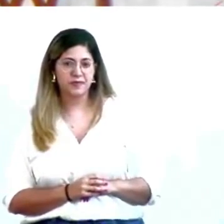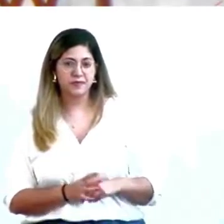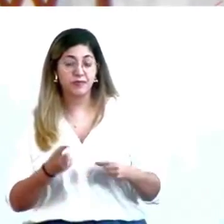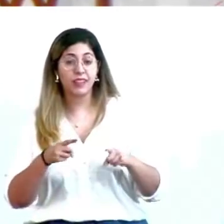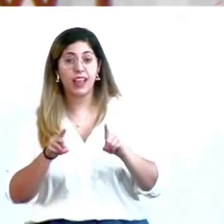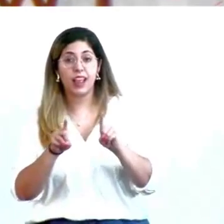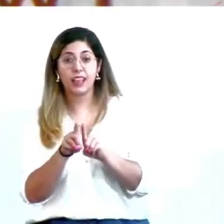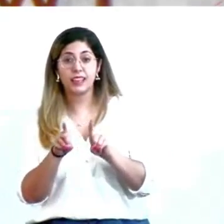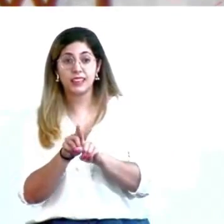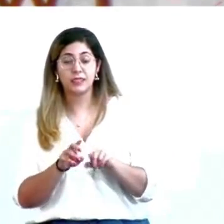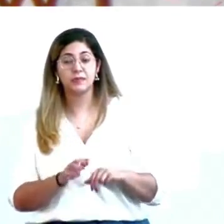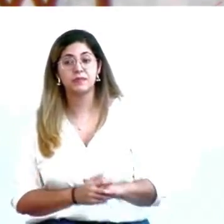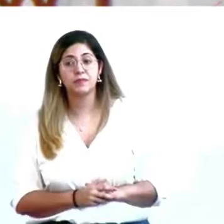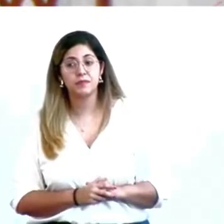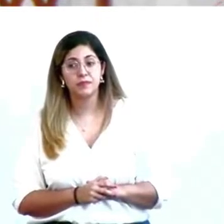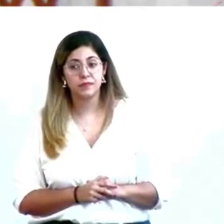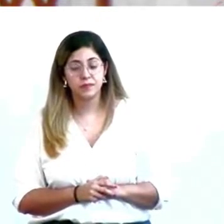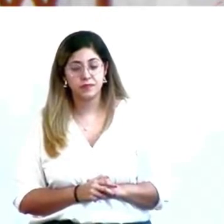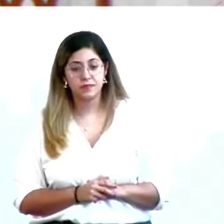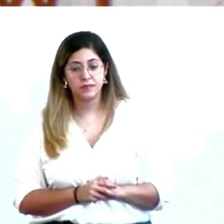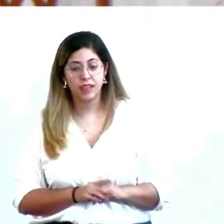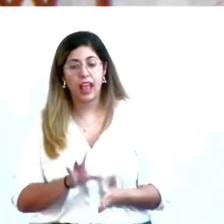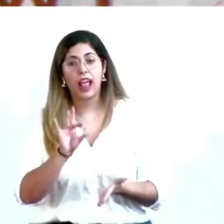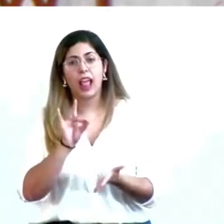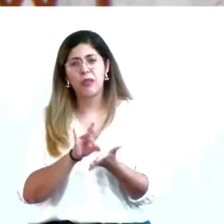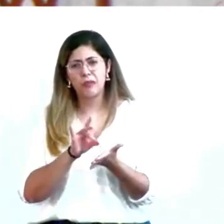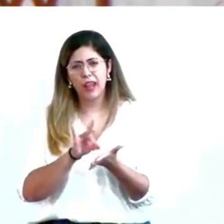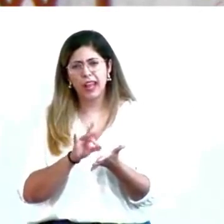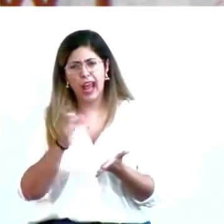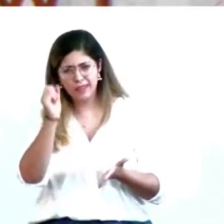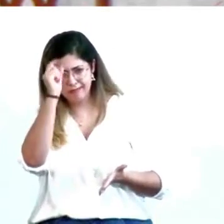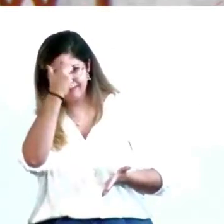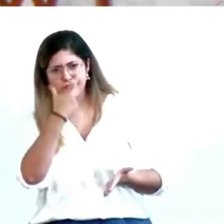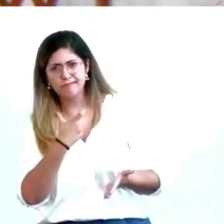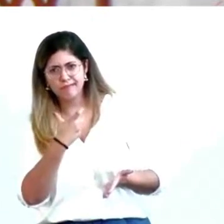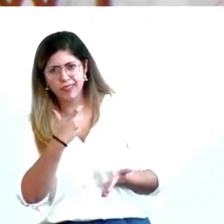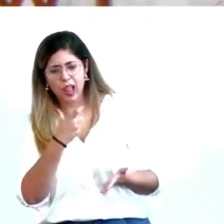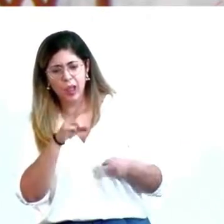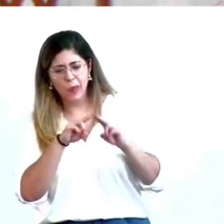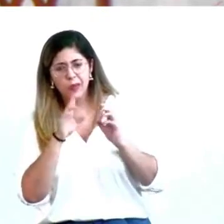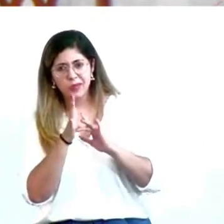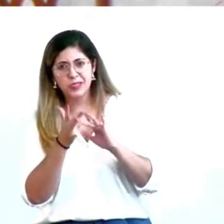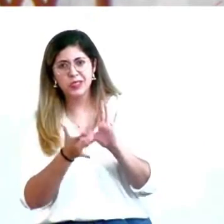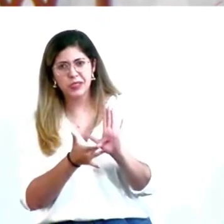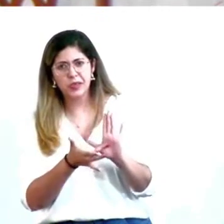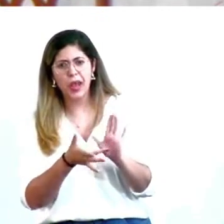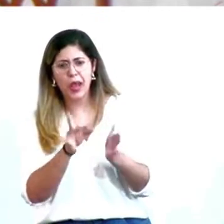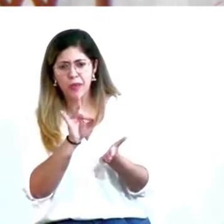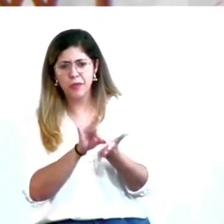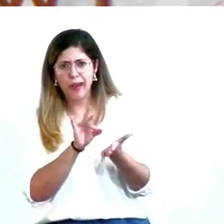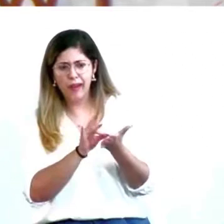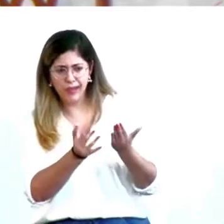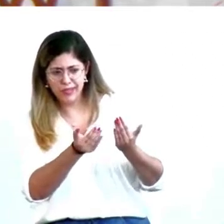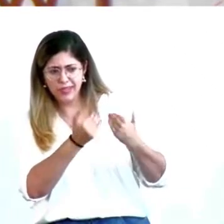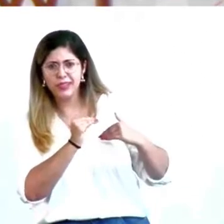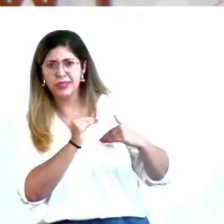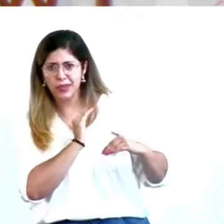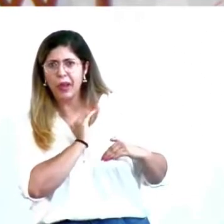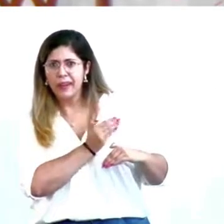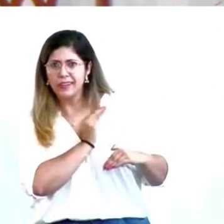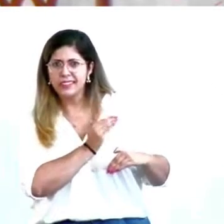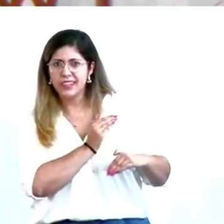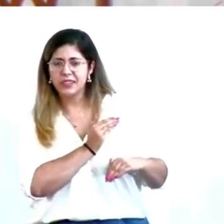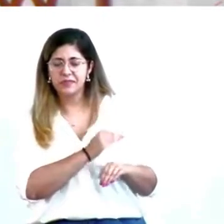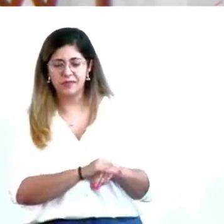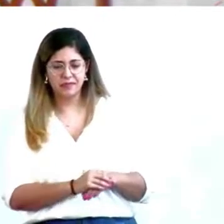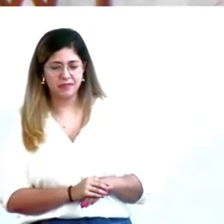deve compor a realidade da nossa identidade é de fato aquilo que é a verdade em nós, do que é a